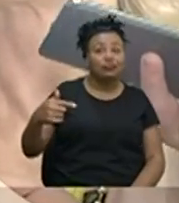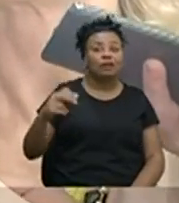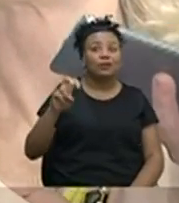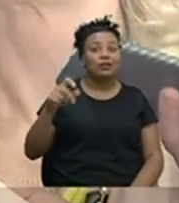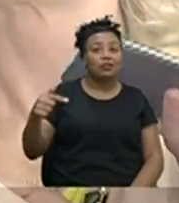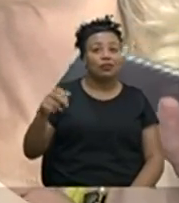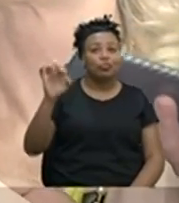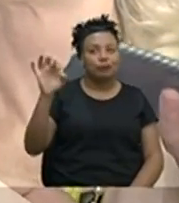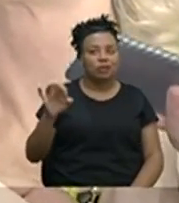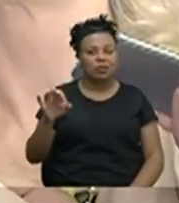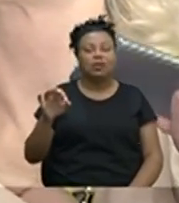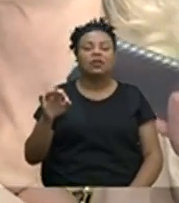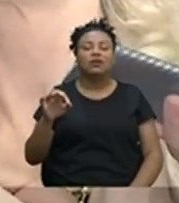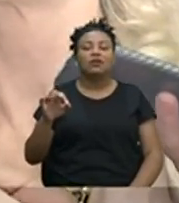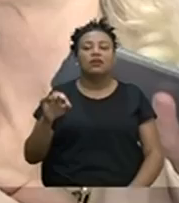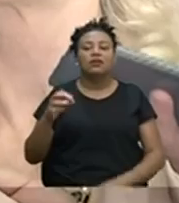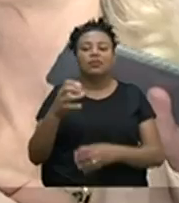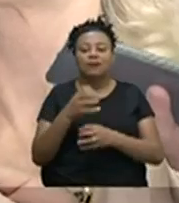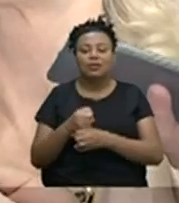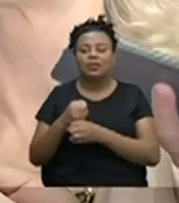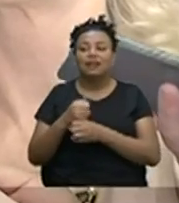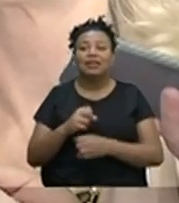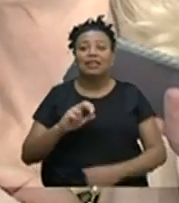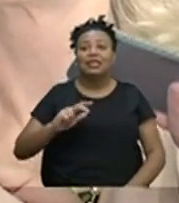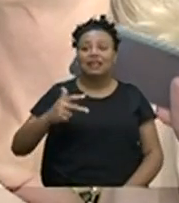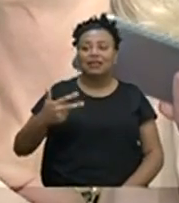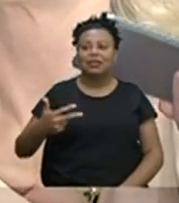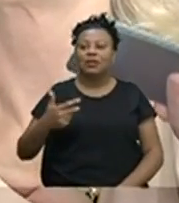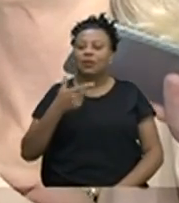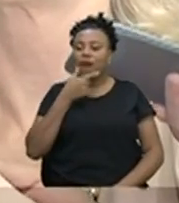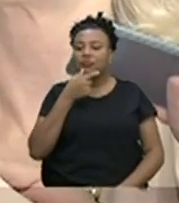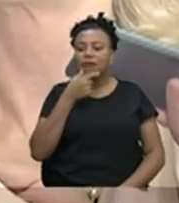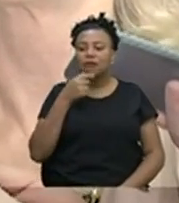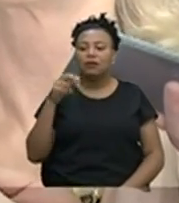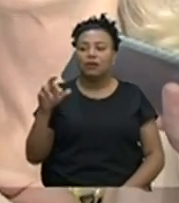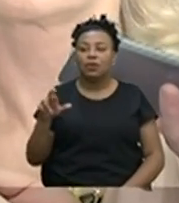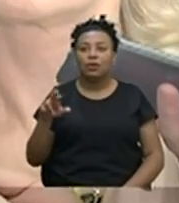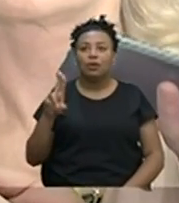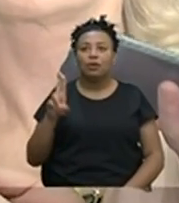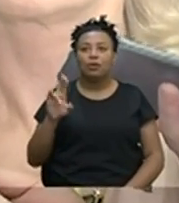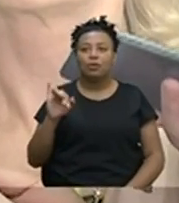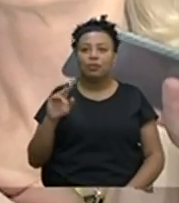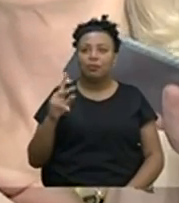25,57% dos votos válidos. E em terceiro, o doutor Rubinho, com